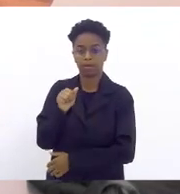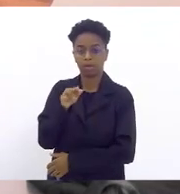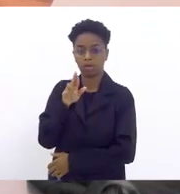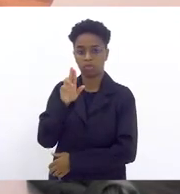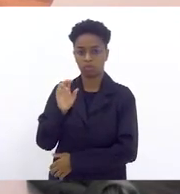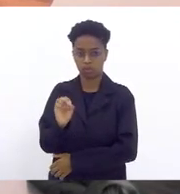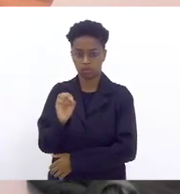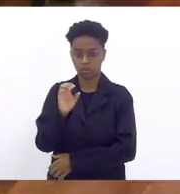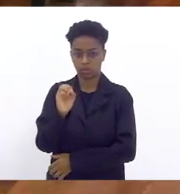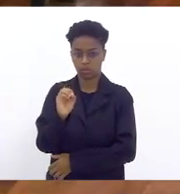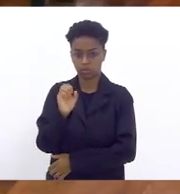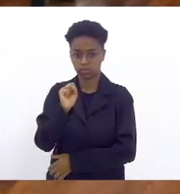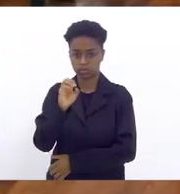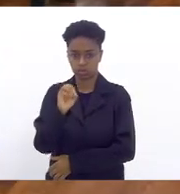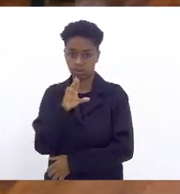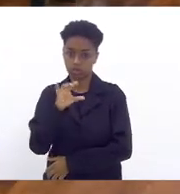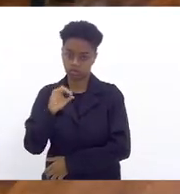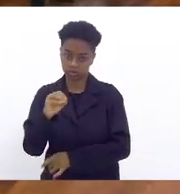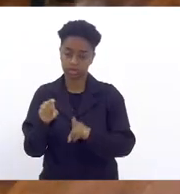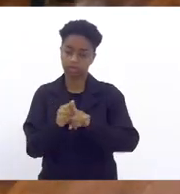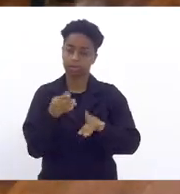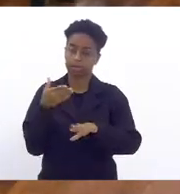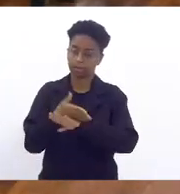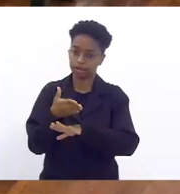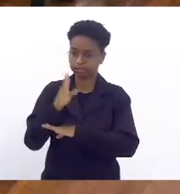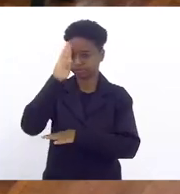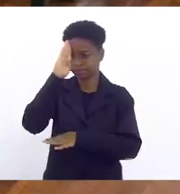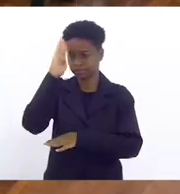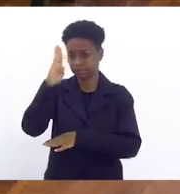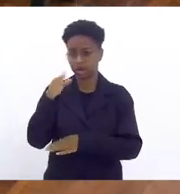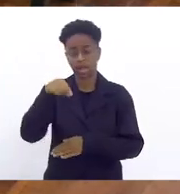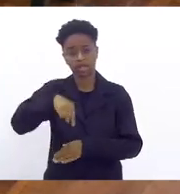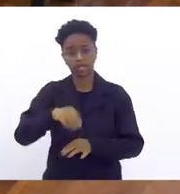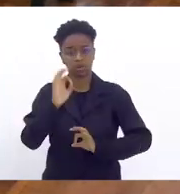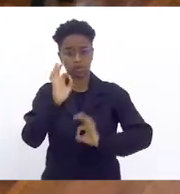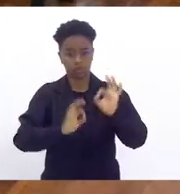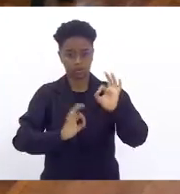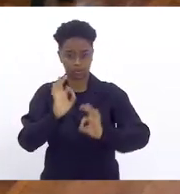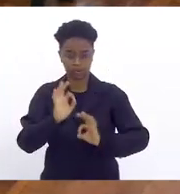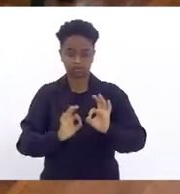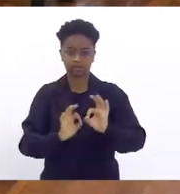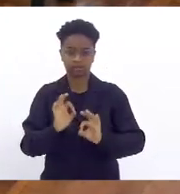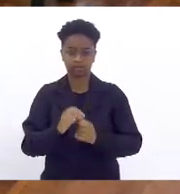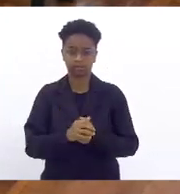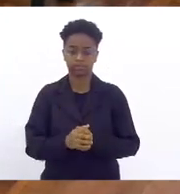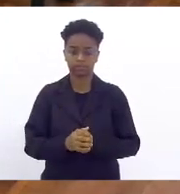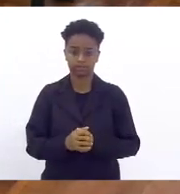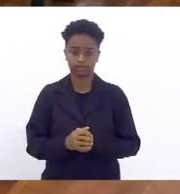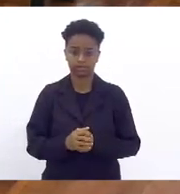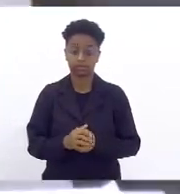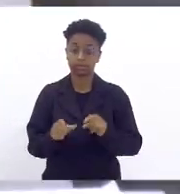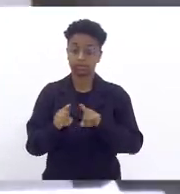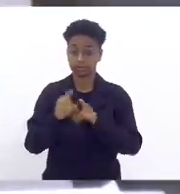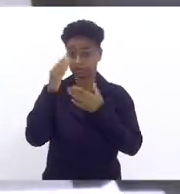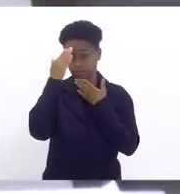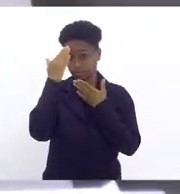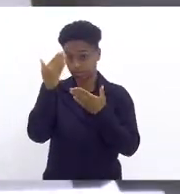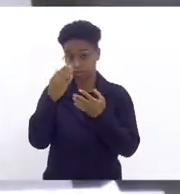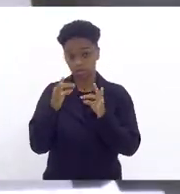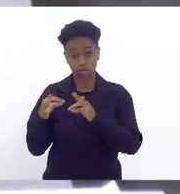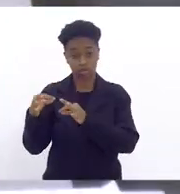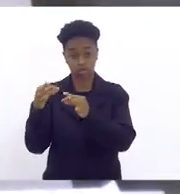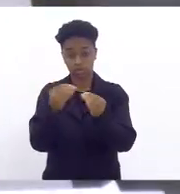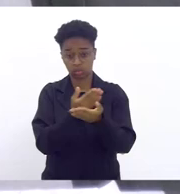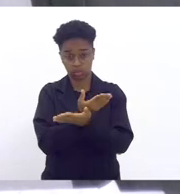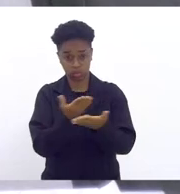Osório né que também teve uma participação fundamental nessa organização e agradeço a todos